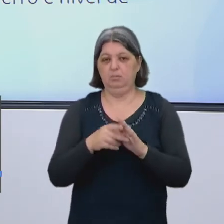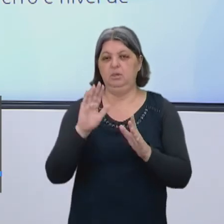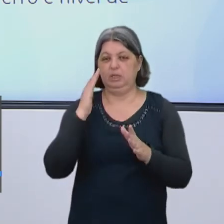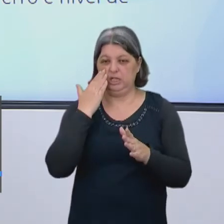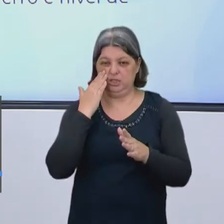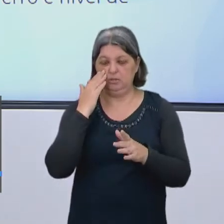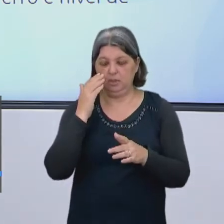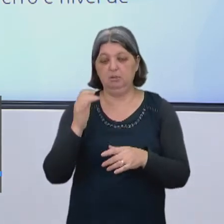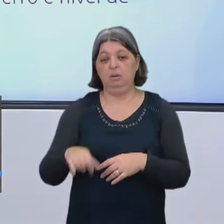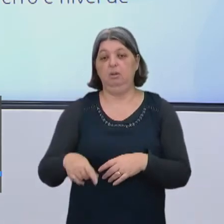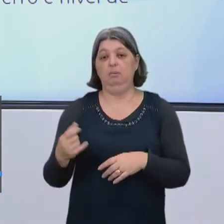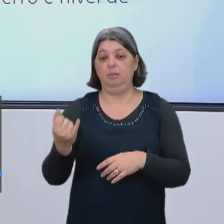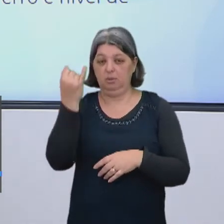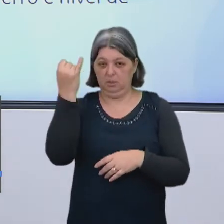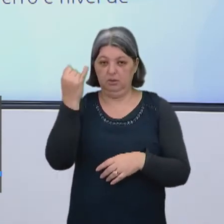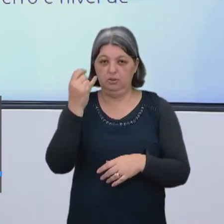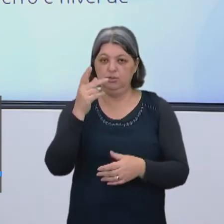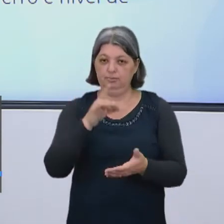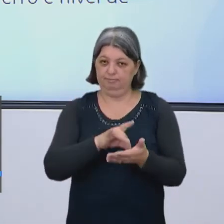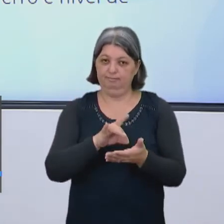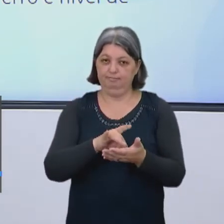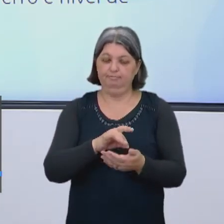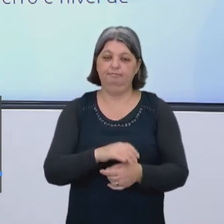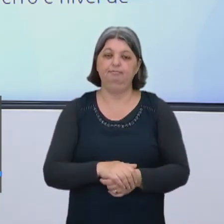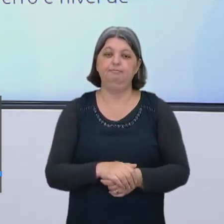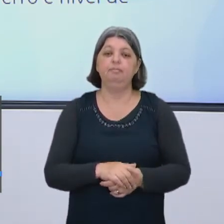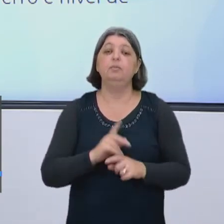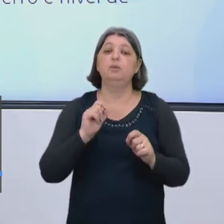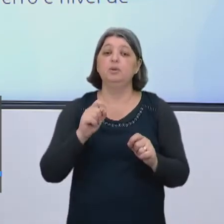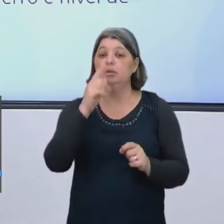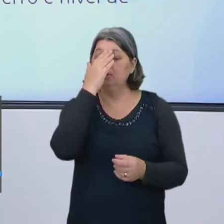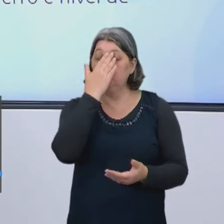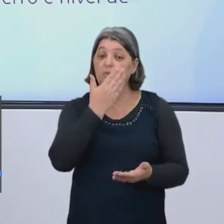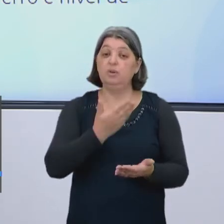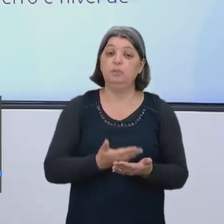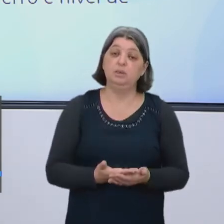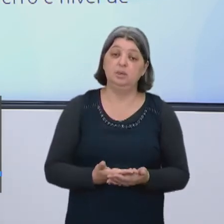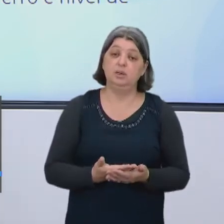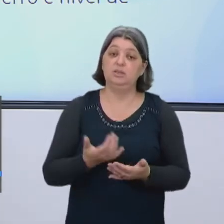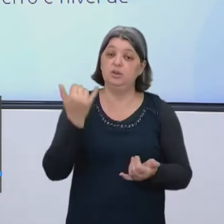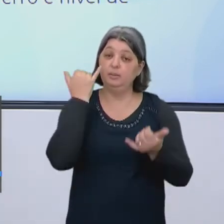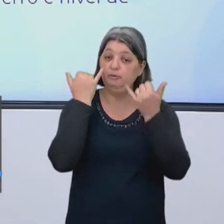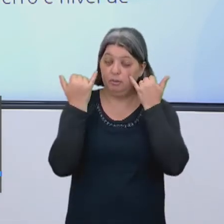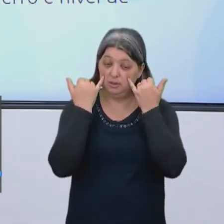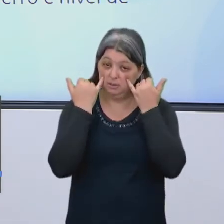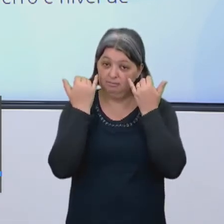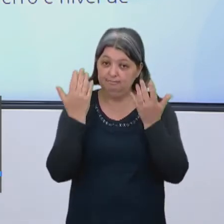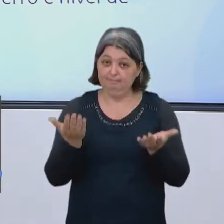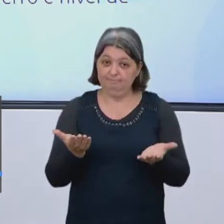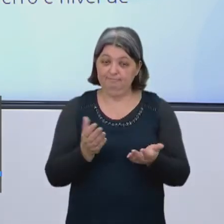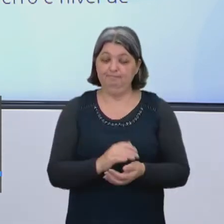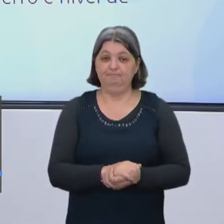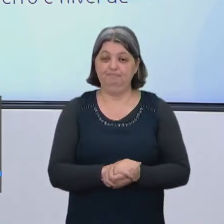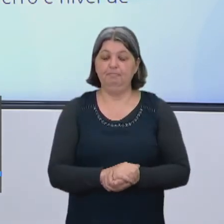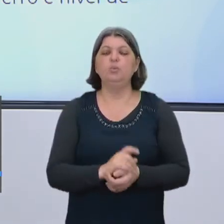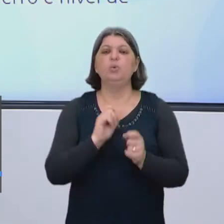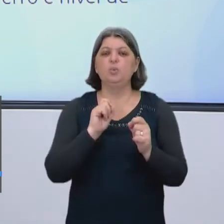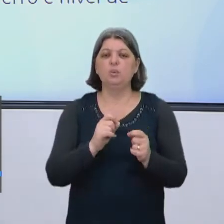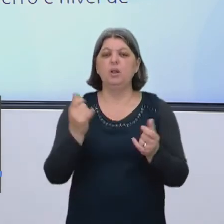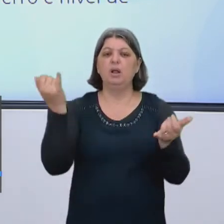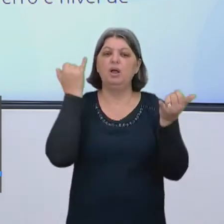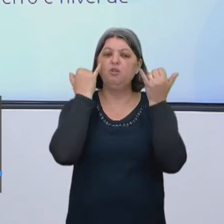muito importante mesmo, ok? E aí vai de encontro o quê? A confiabilidade das informações, né? E a gente sabe que a confiabilidade